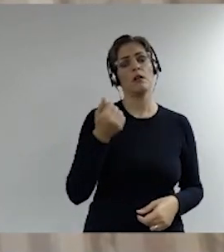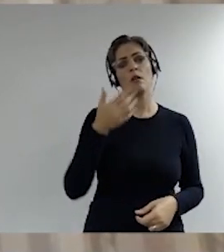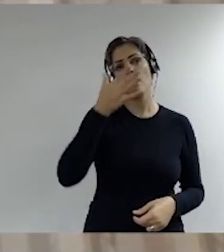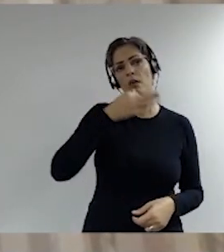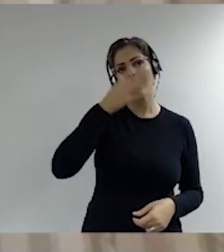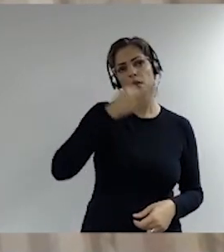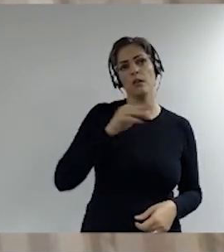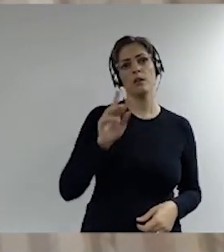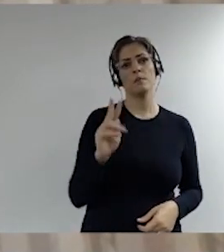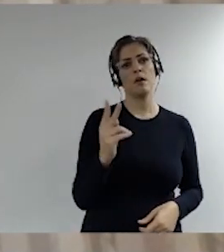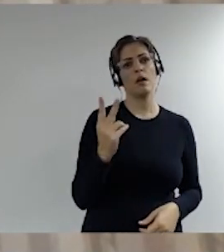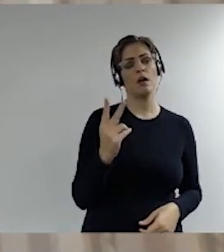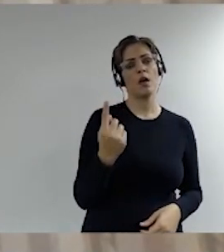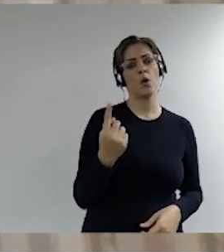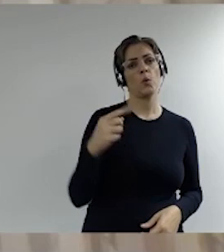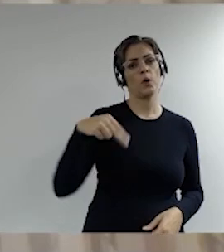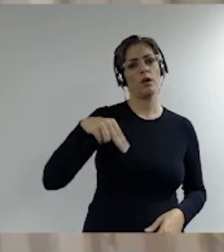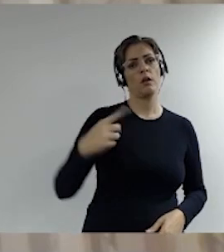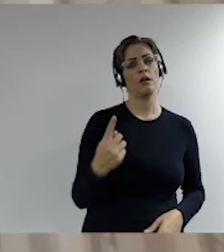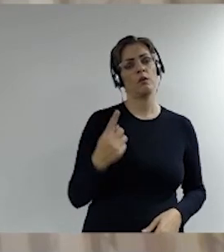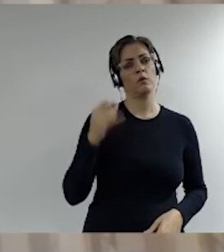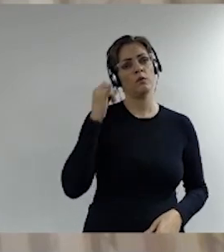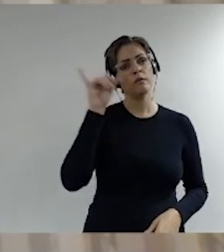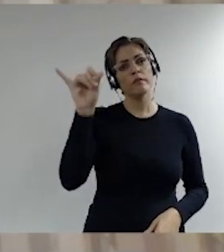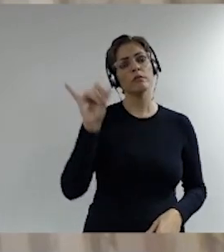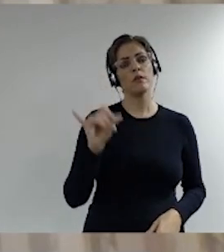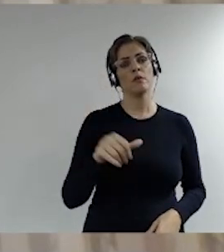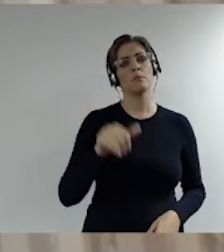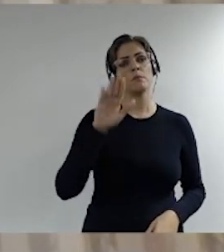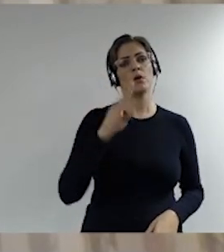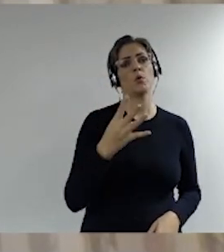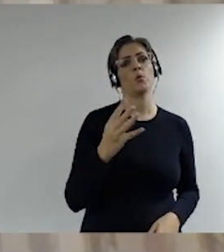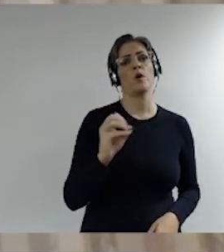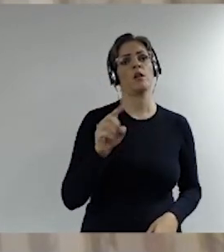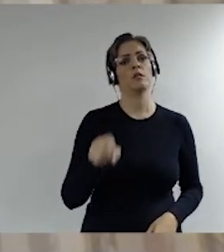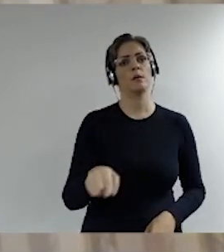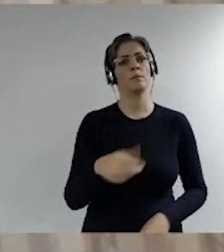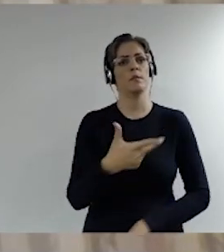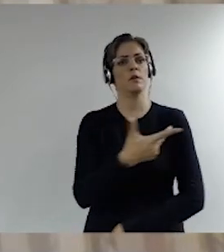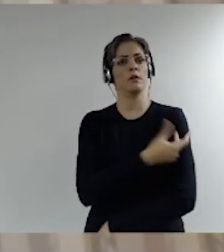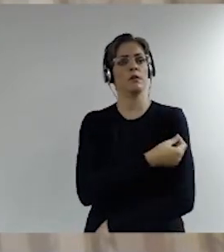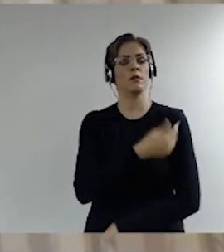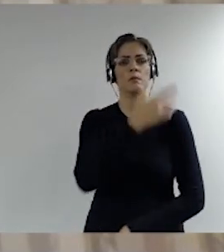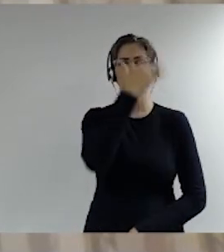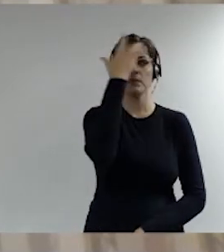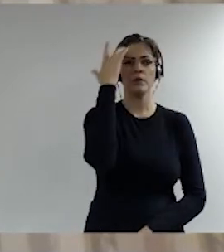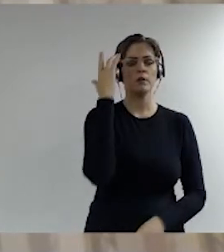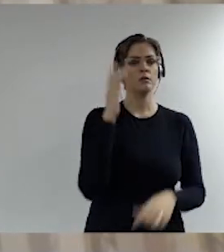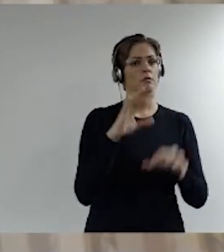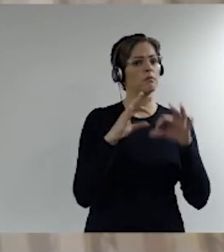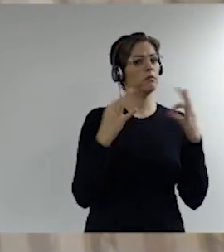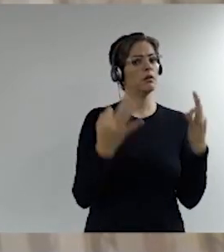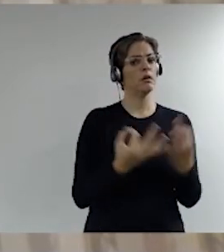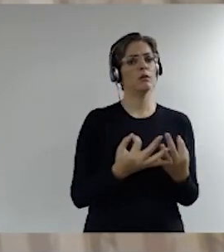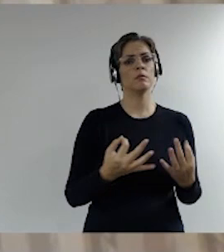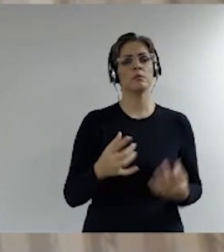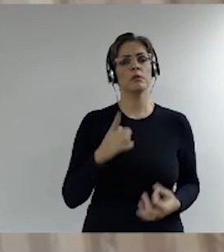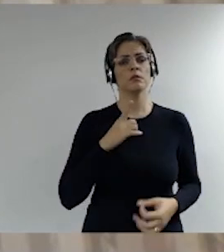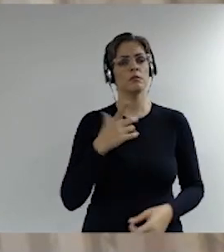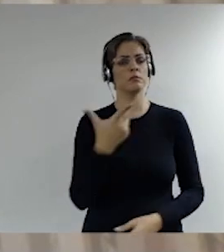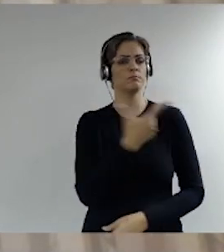gripe HN1, com mais de 40 mil doses aplicadas, mais pessoas e seus familiares imunizados,